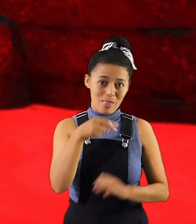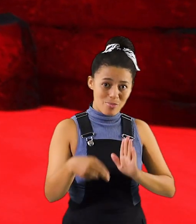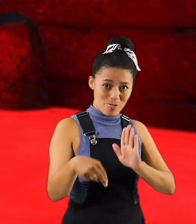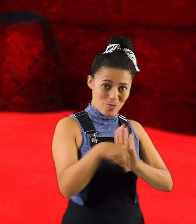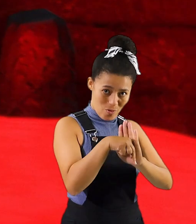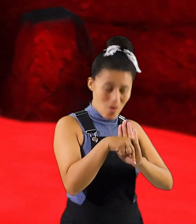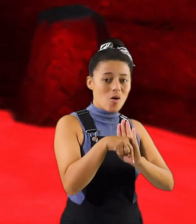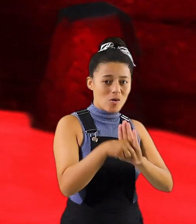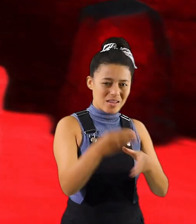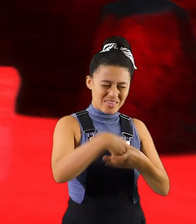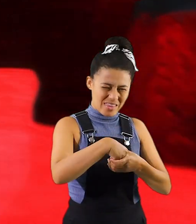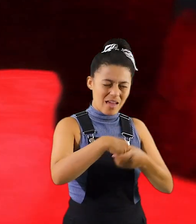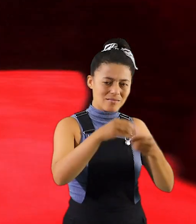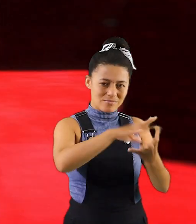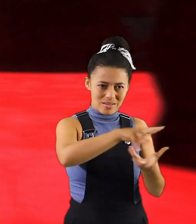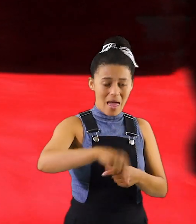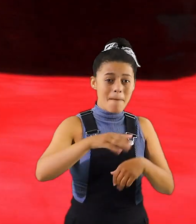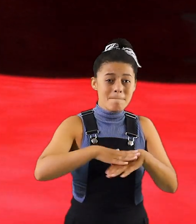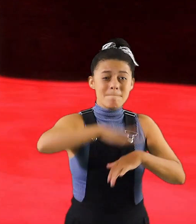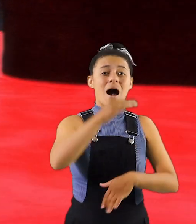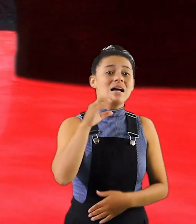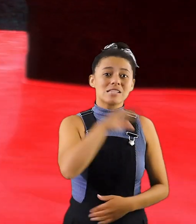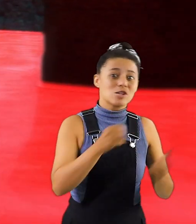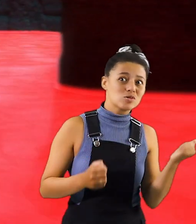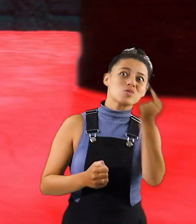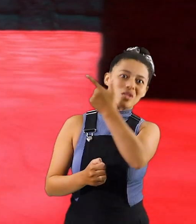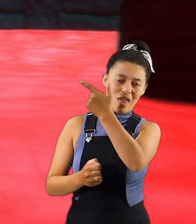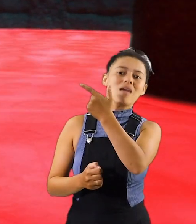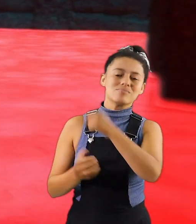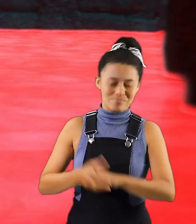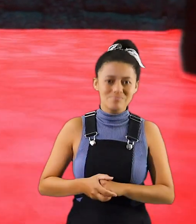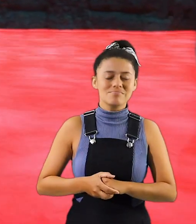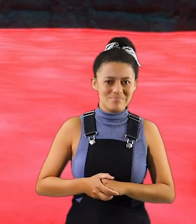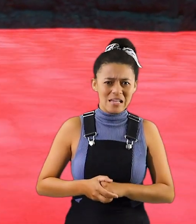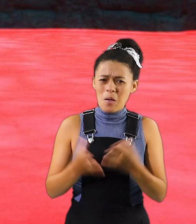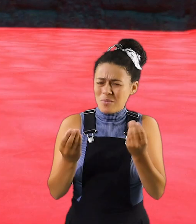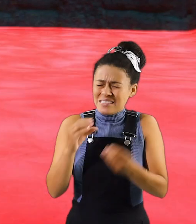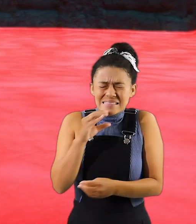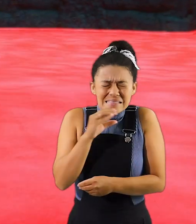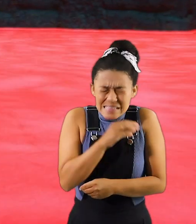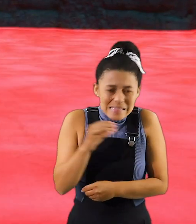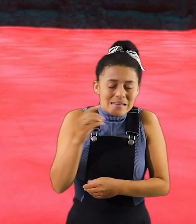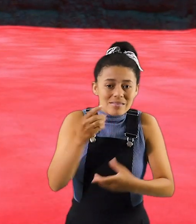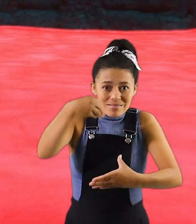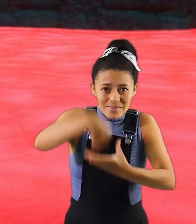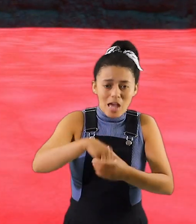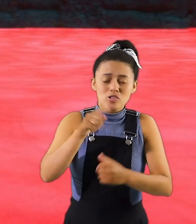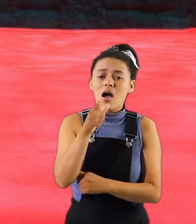núcleo externo da Terra é mais quente ainda. É tão